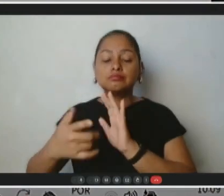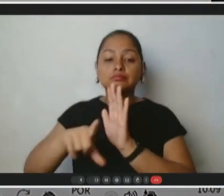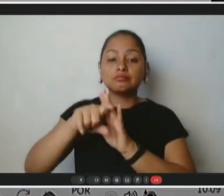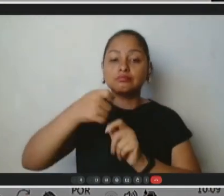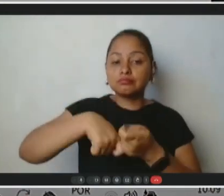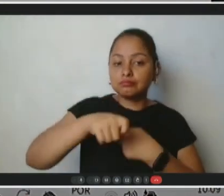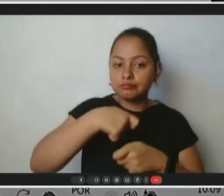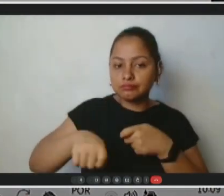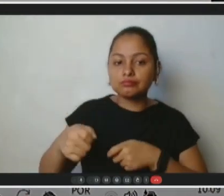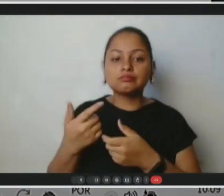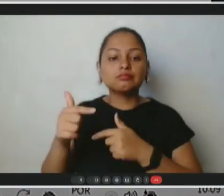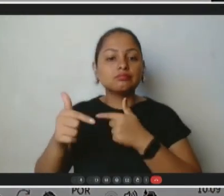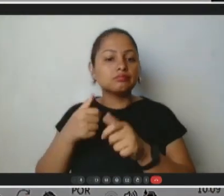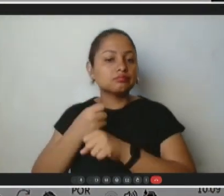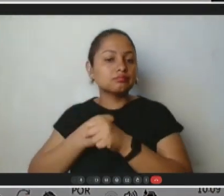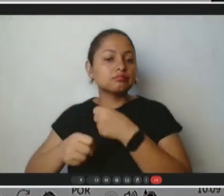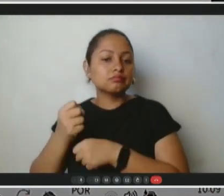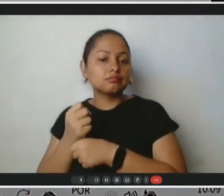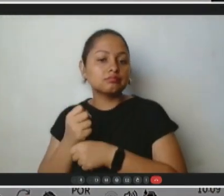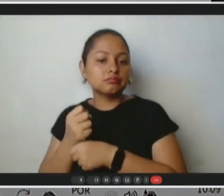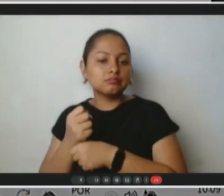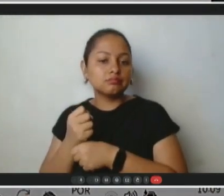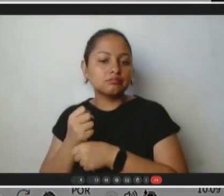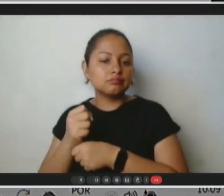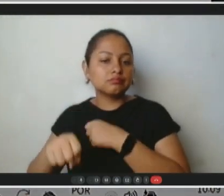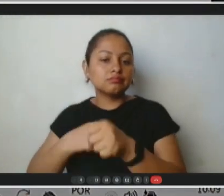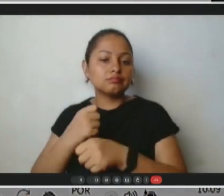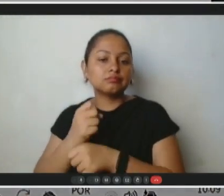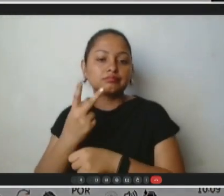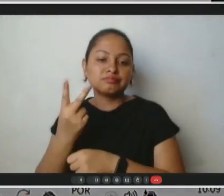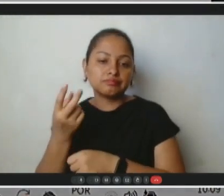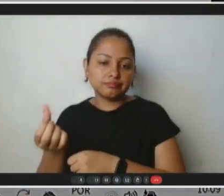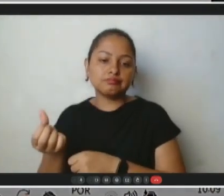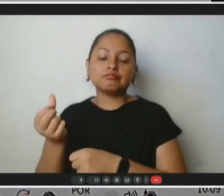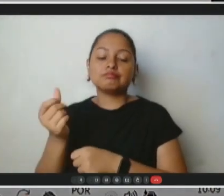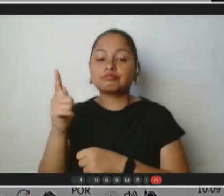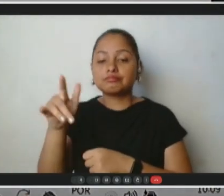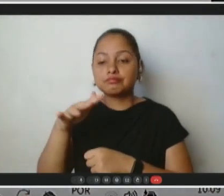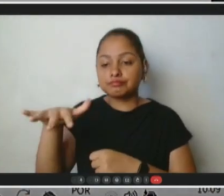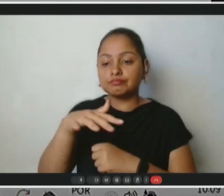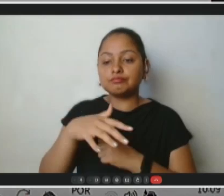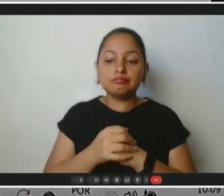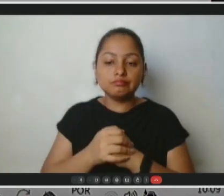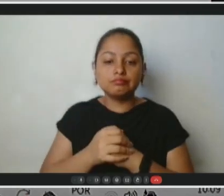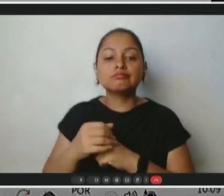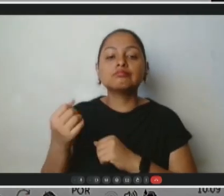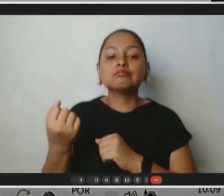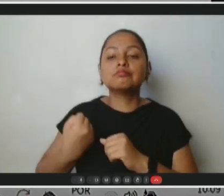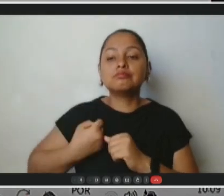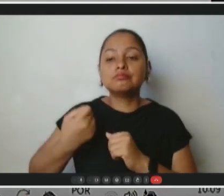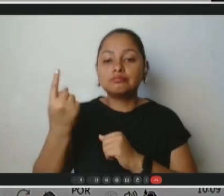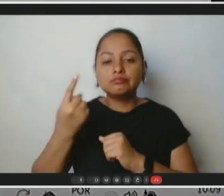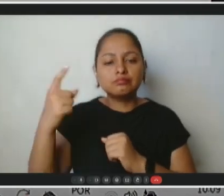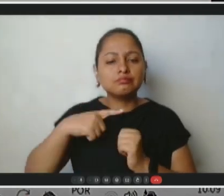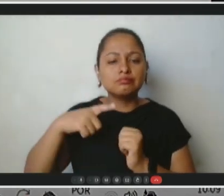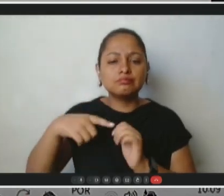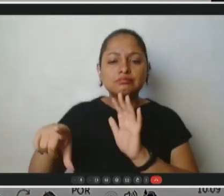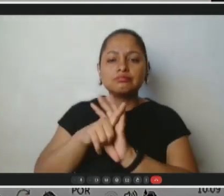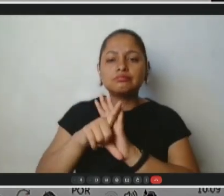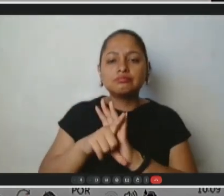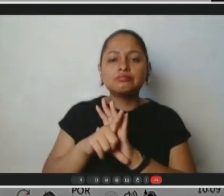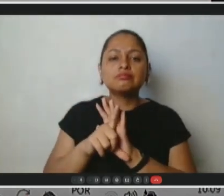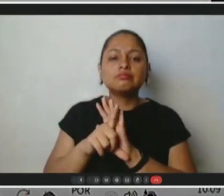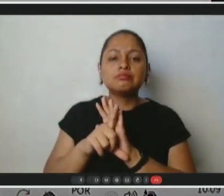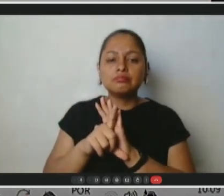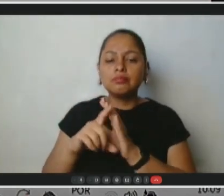de 2026 e das outras providências. Capítulo 1º, das disposições preliminares. Artigo